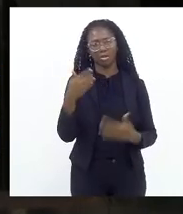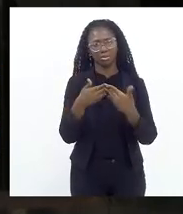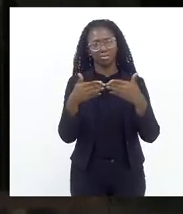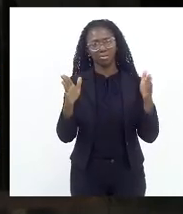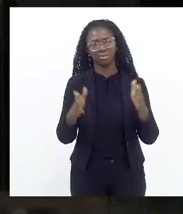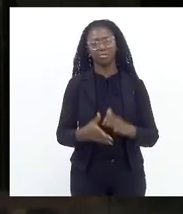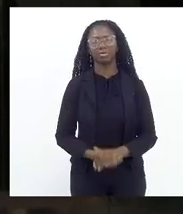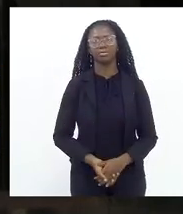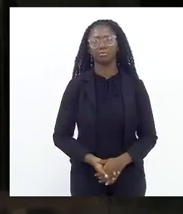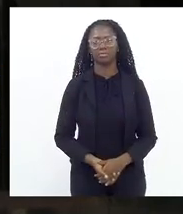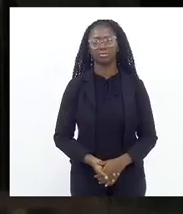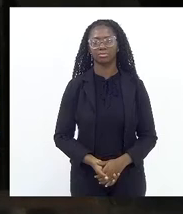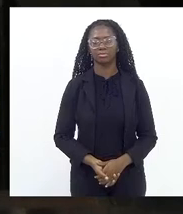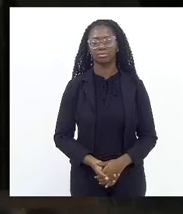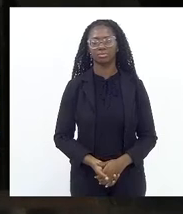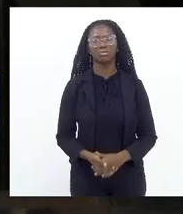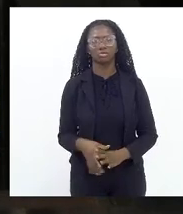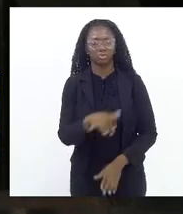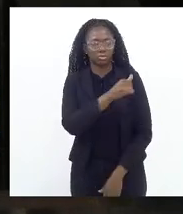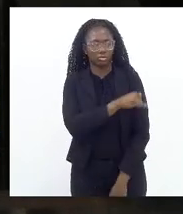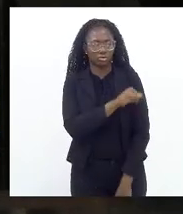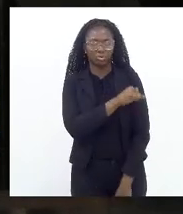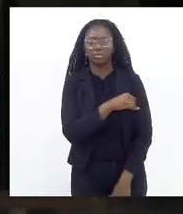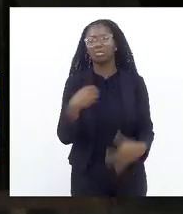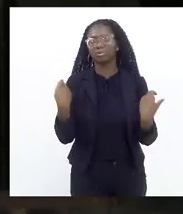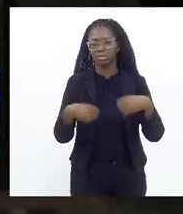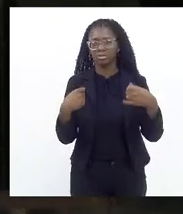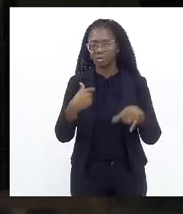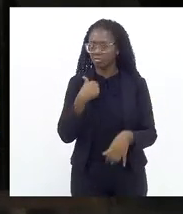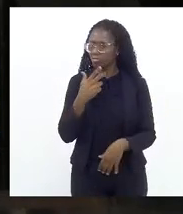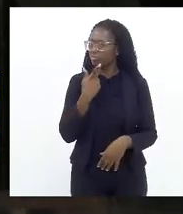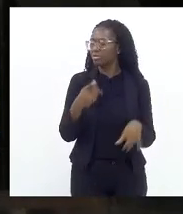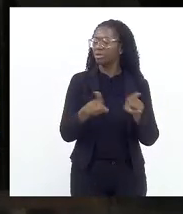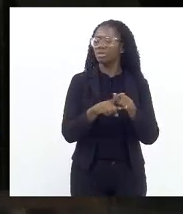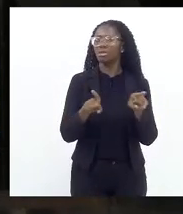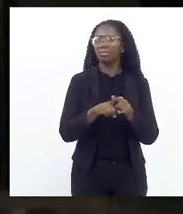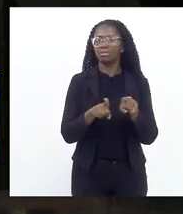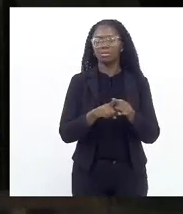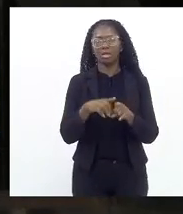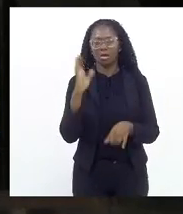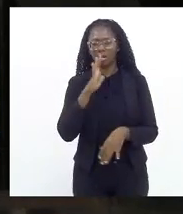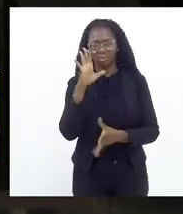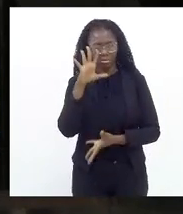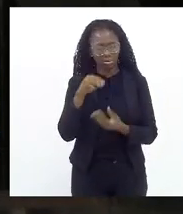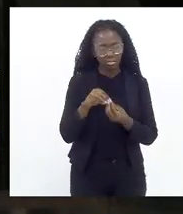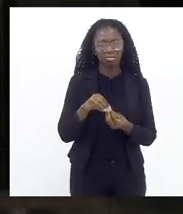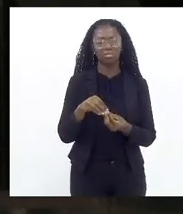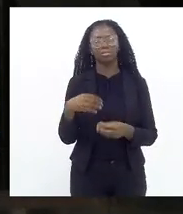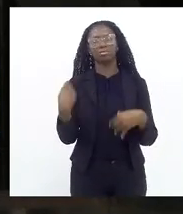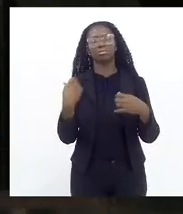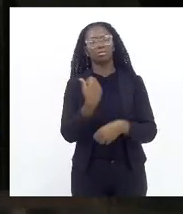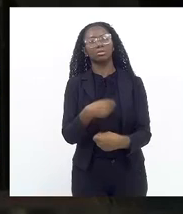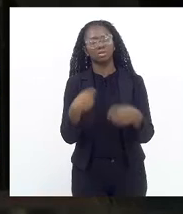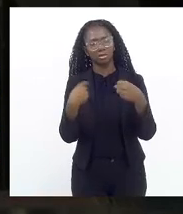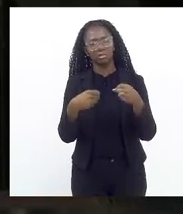abertura. O Rio de Janeiro precisa, foi o que eu falei, inclusive, entre outros aspectos, muito rapidamente, o Rio de Janeiro